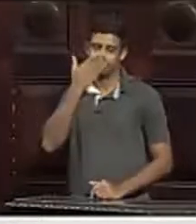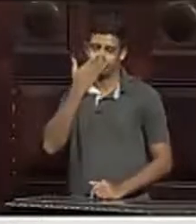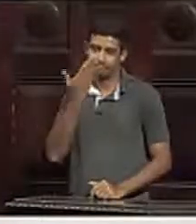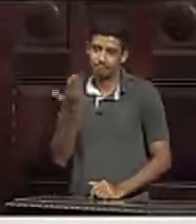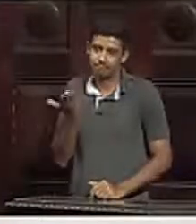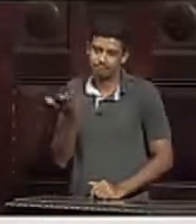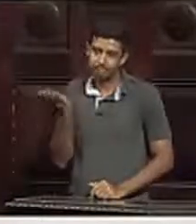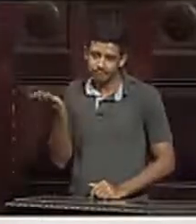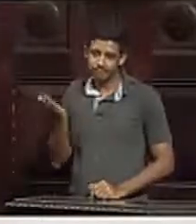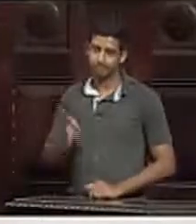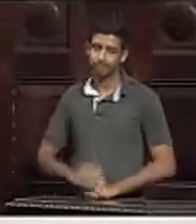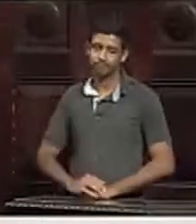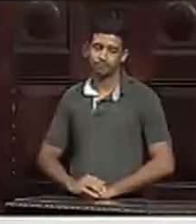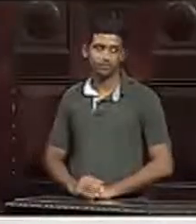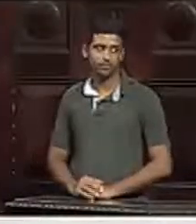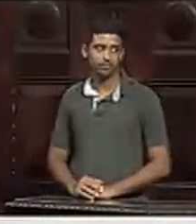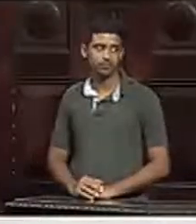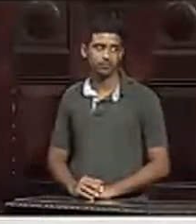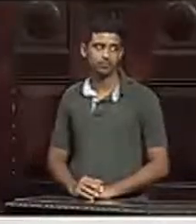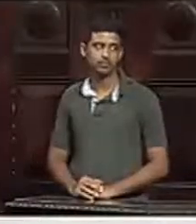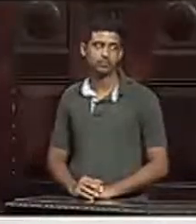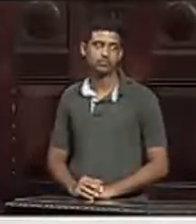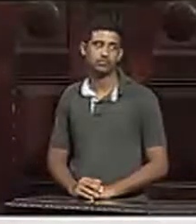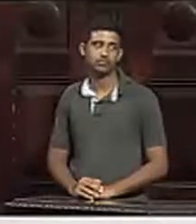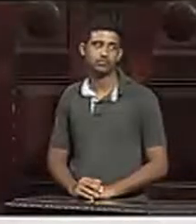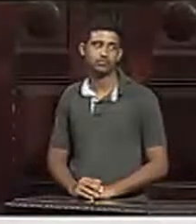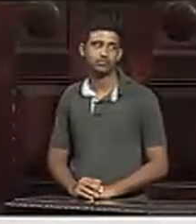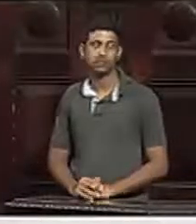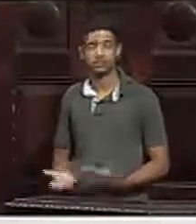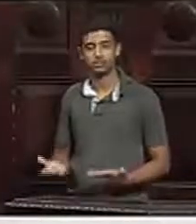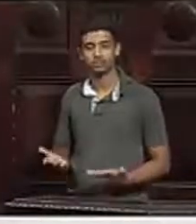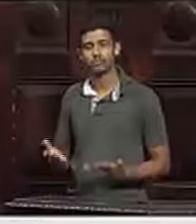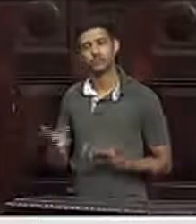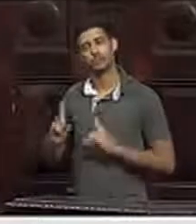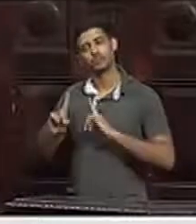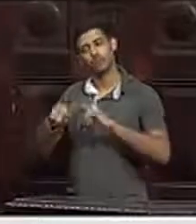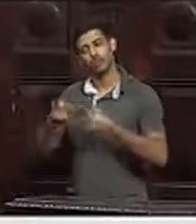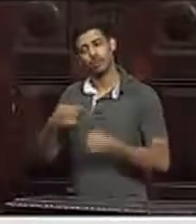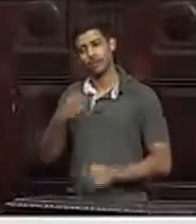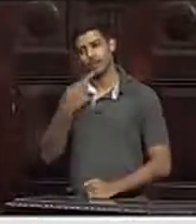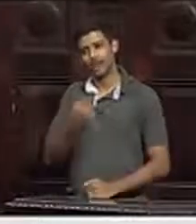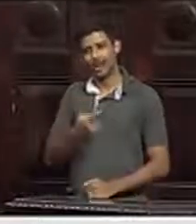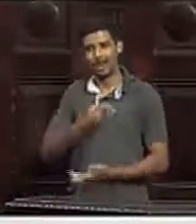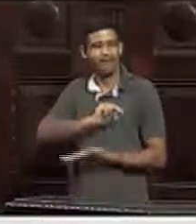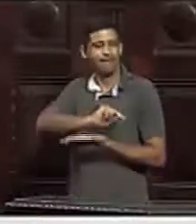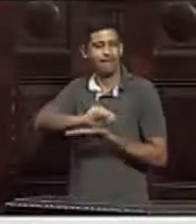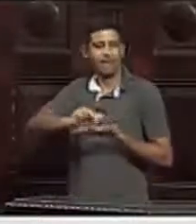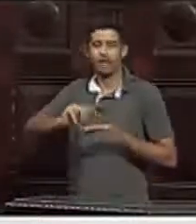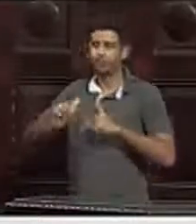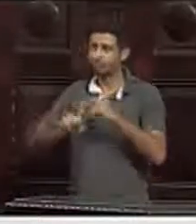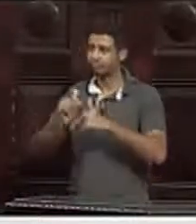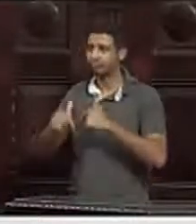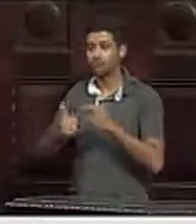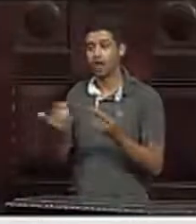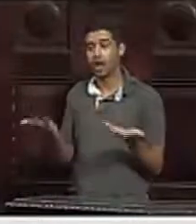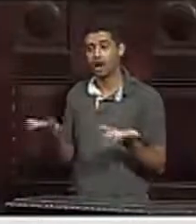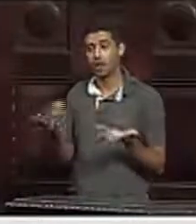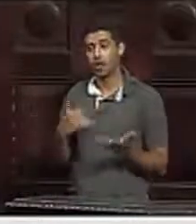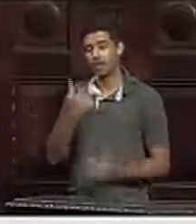E aí, senhora presidente, eu hoje, depois de discorrer sobre essas atividades, vou